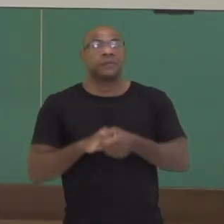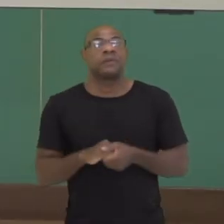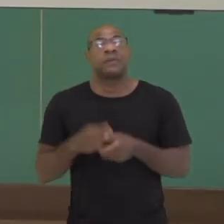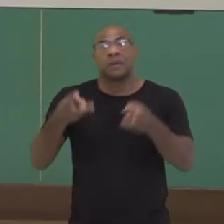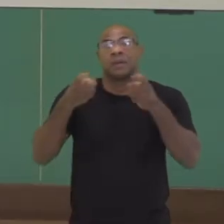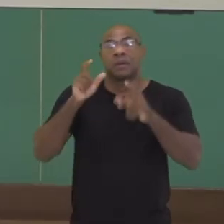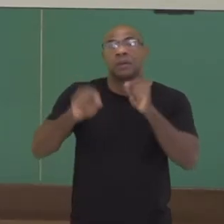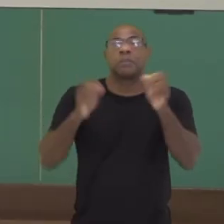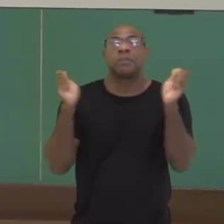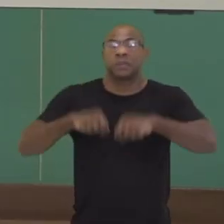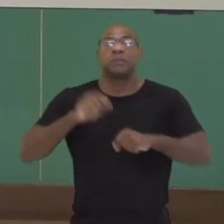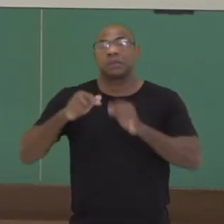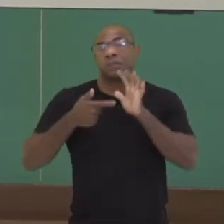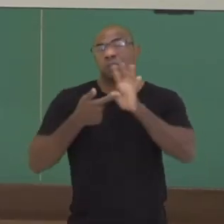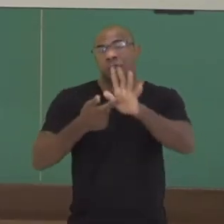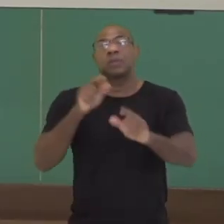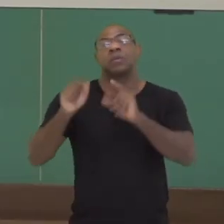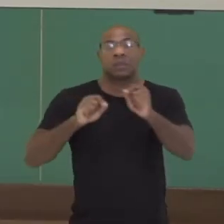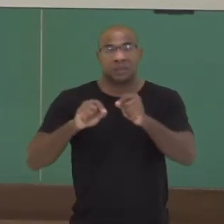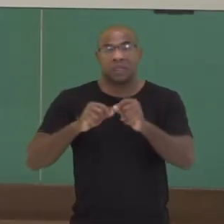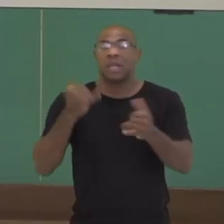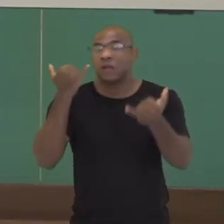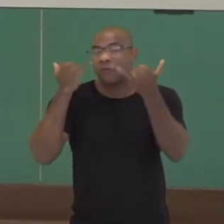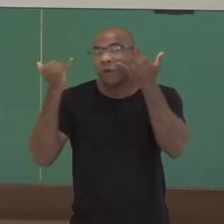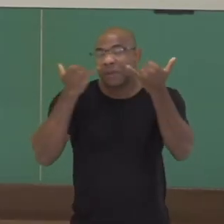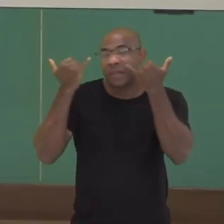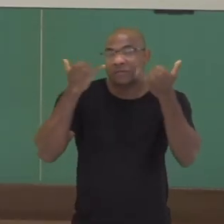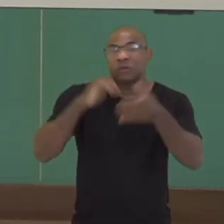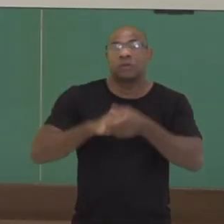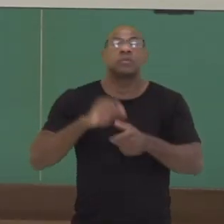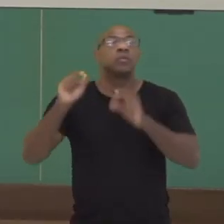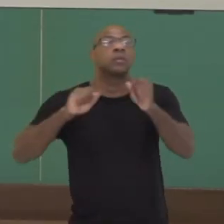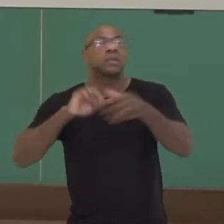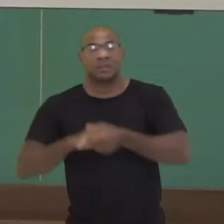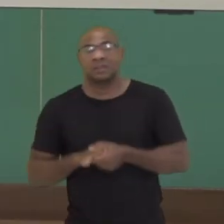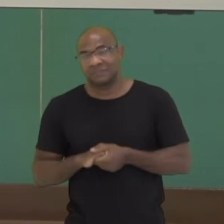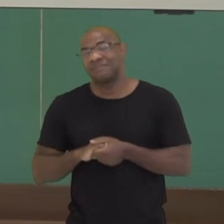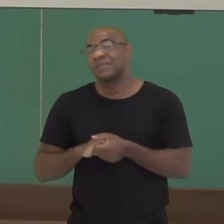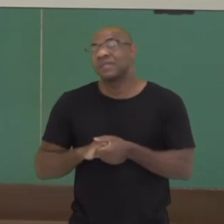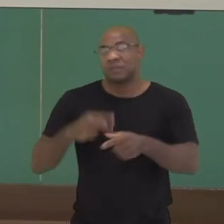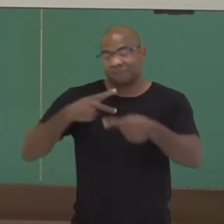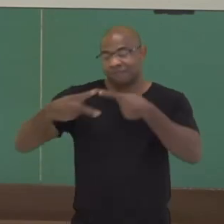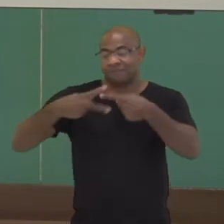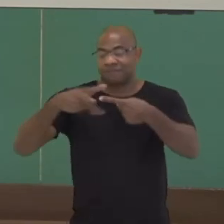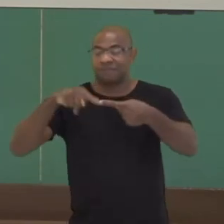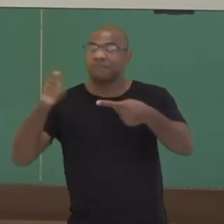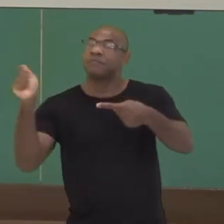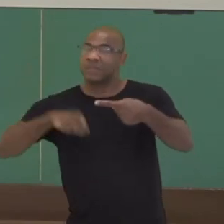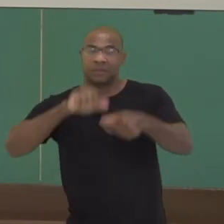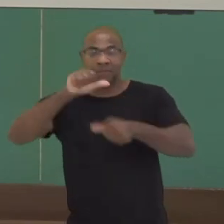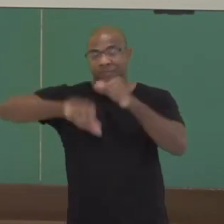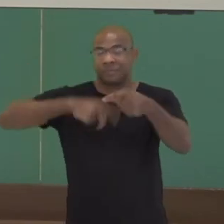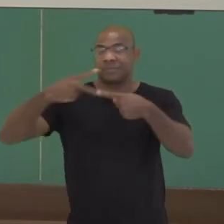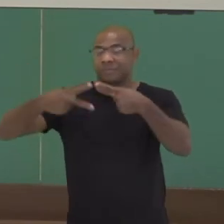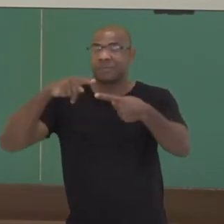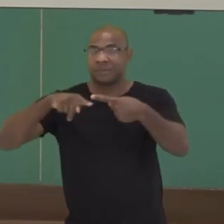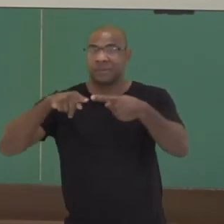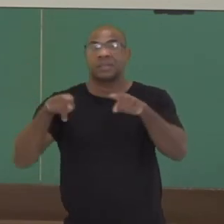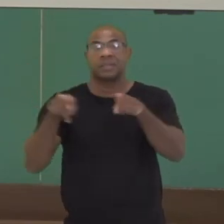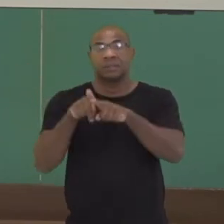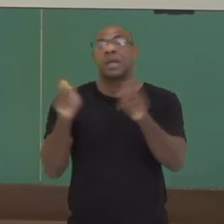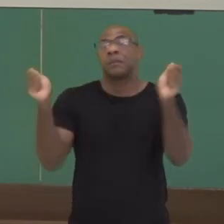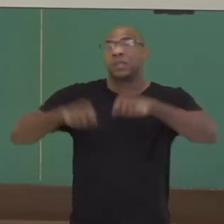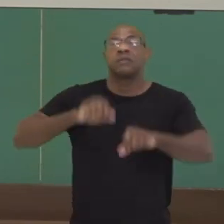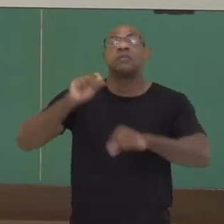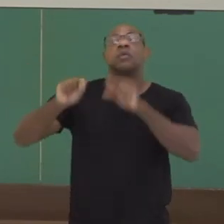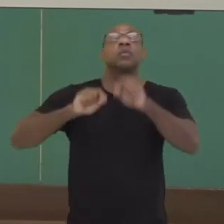nós podemos representar essas informações na sua forma fracionária, mas também é